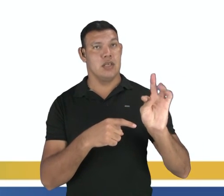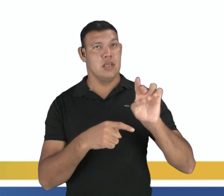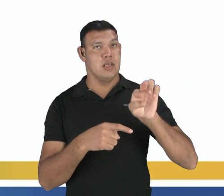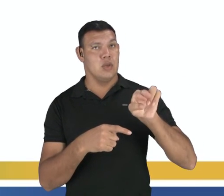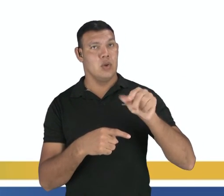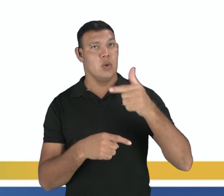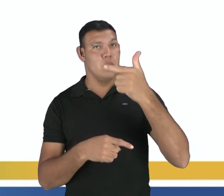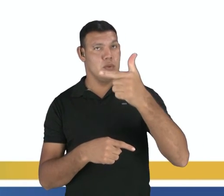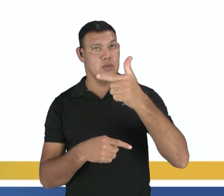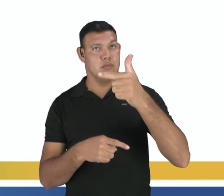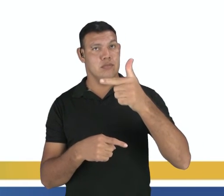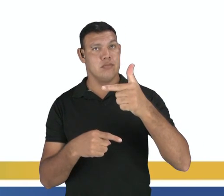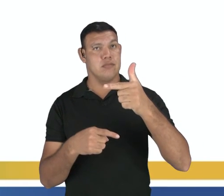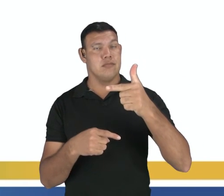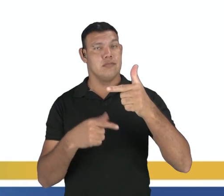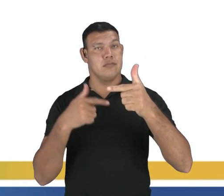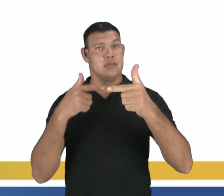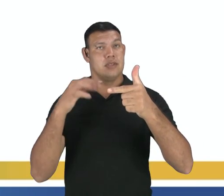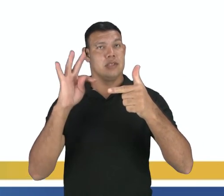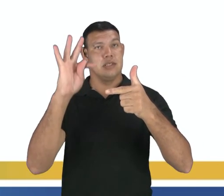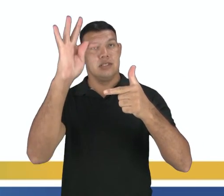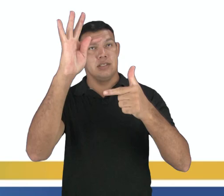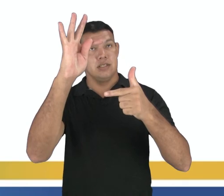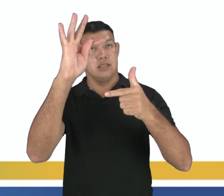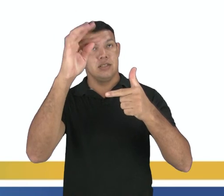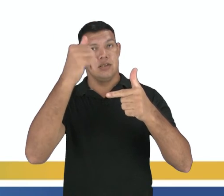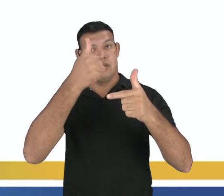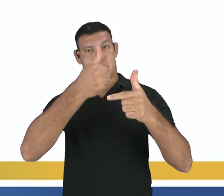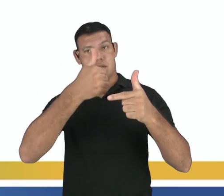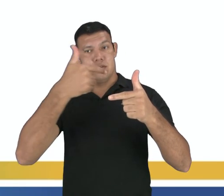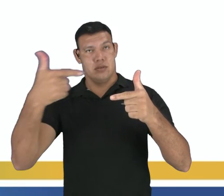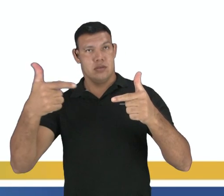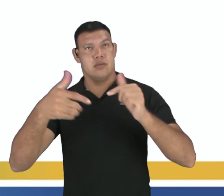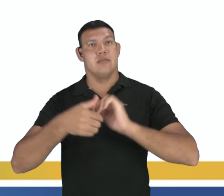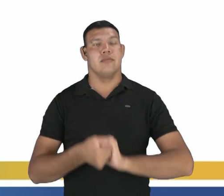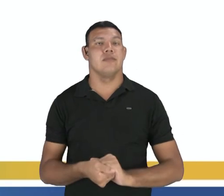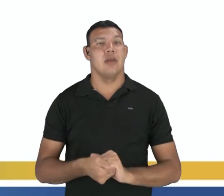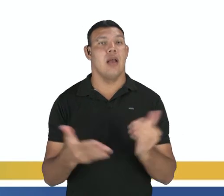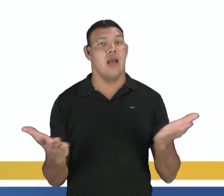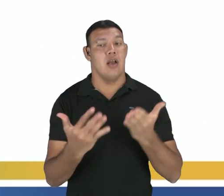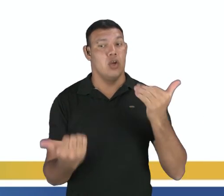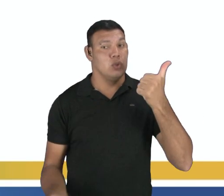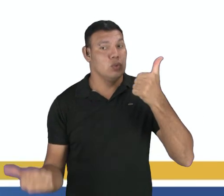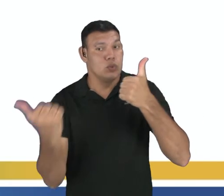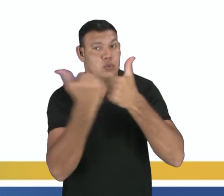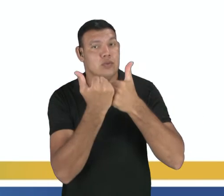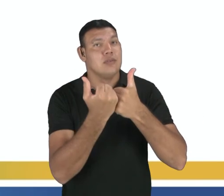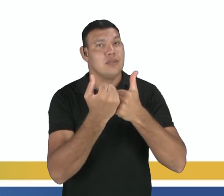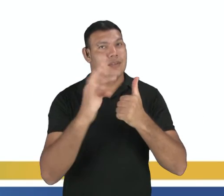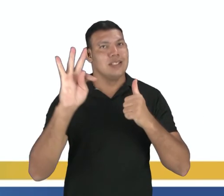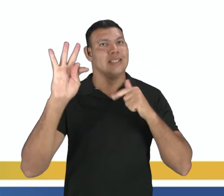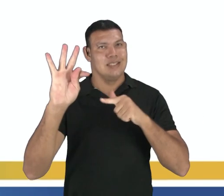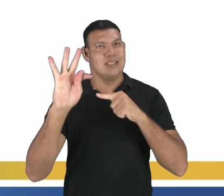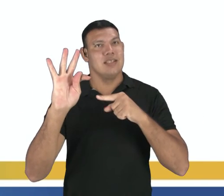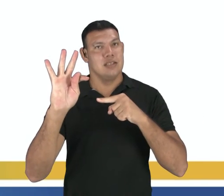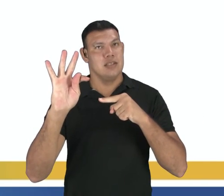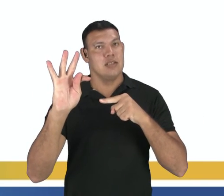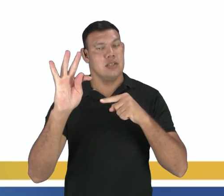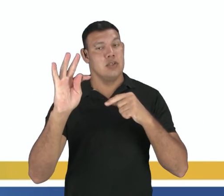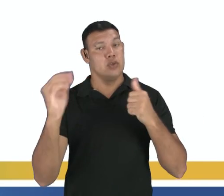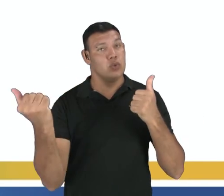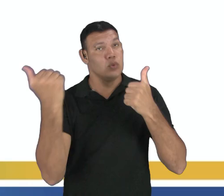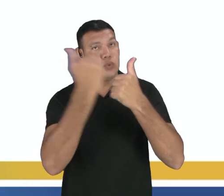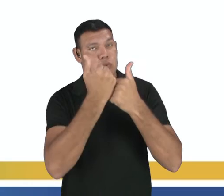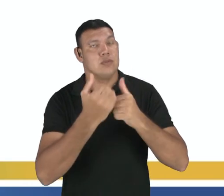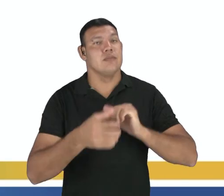tempo dividido para 12. Então, isso implica dizer que nós vamos substituir o T, que é o tempo, por